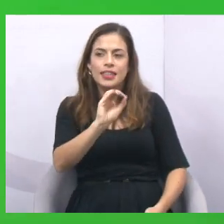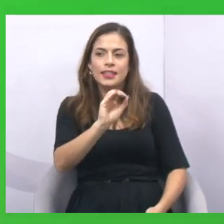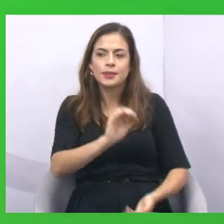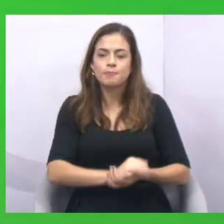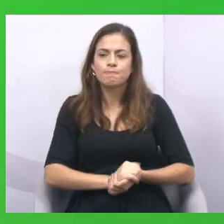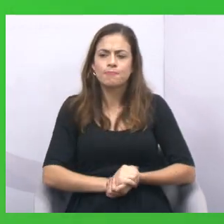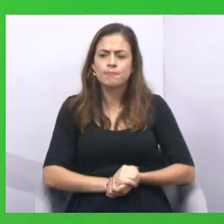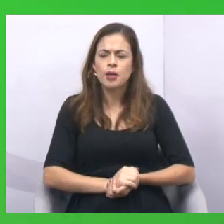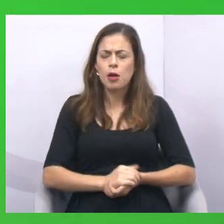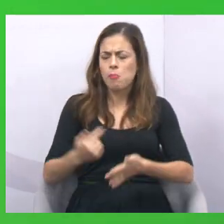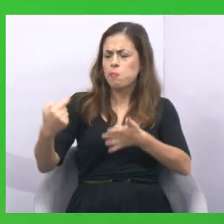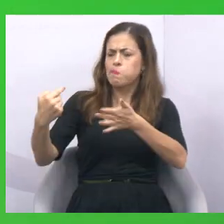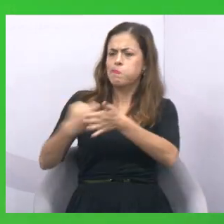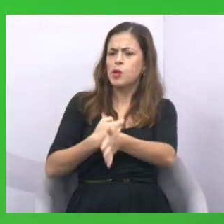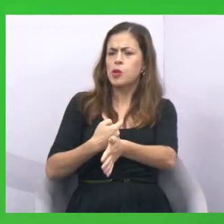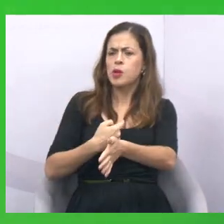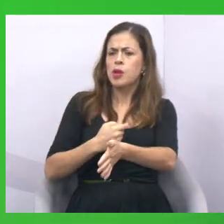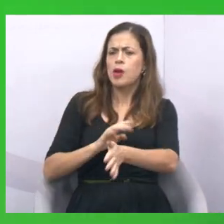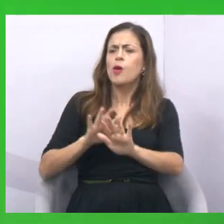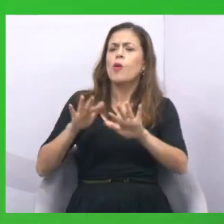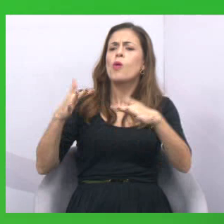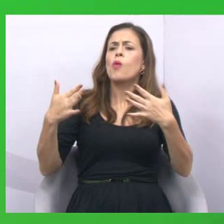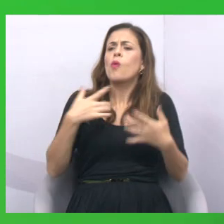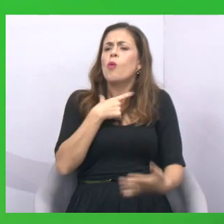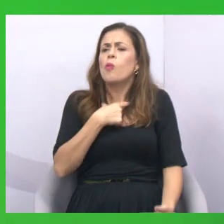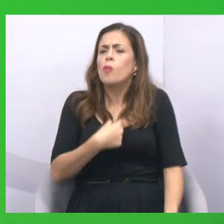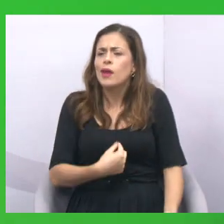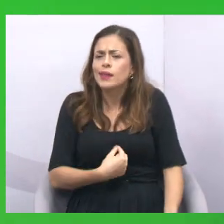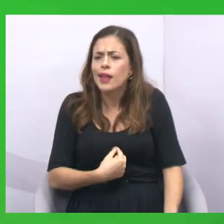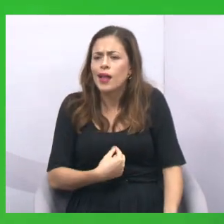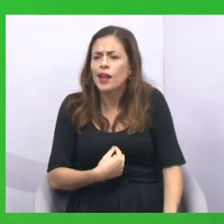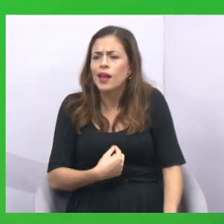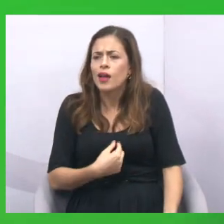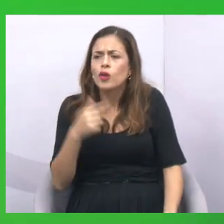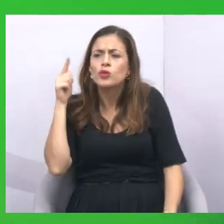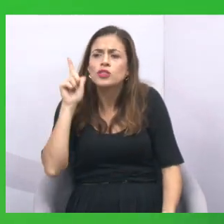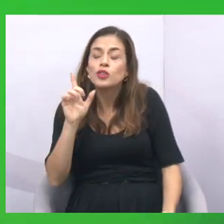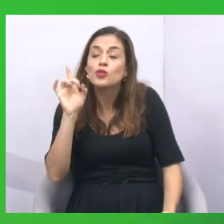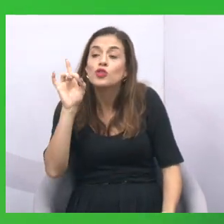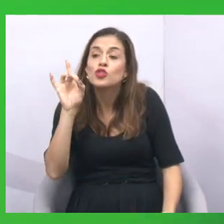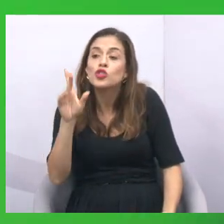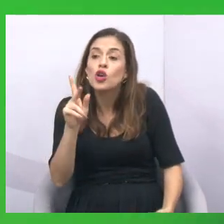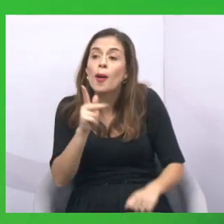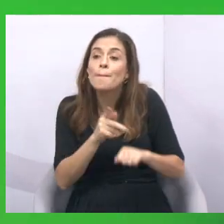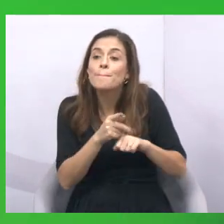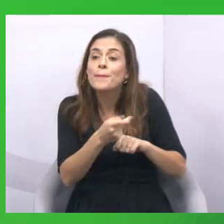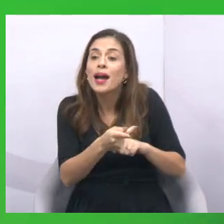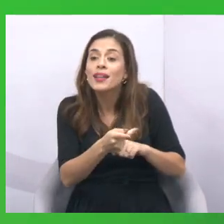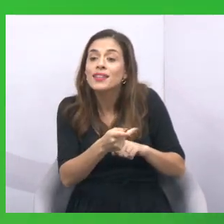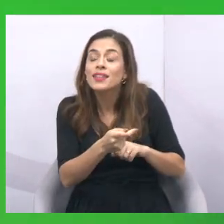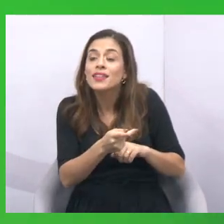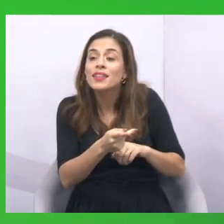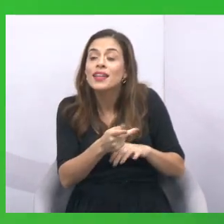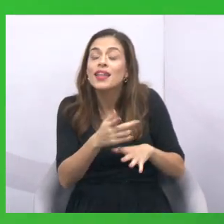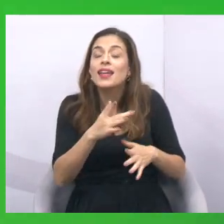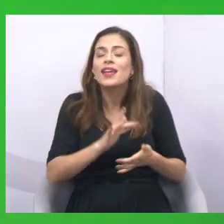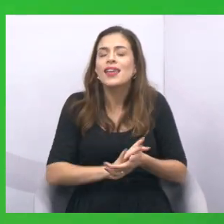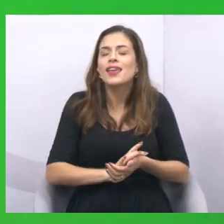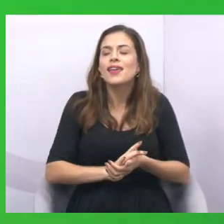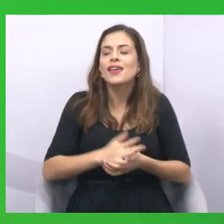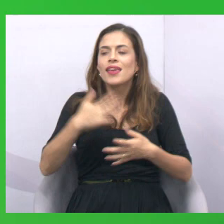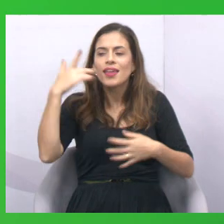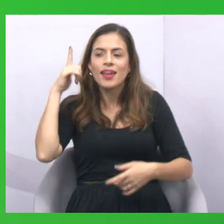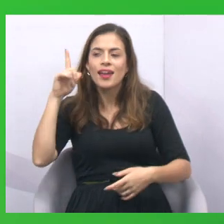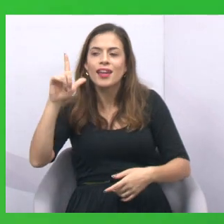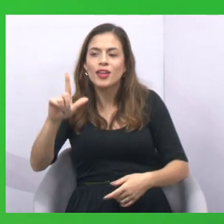perguntar, qual medalha que o Brasil conseguiu? Só a medalha de prata. E ganhamos dos Estados Unidos com o